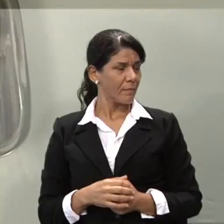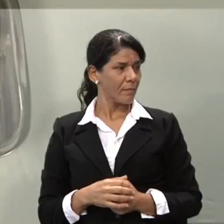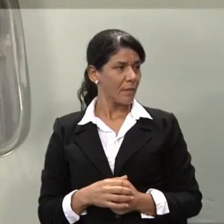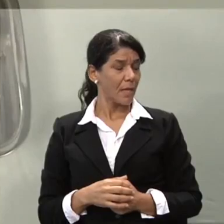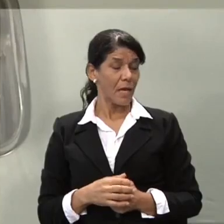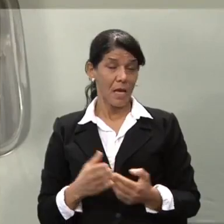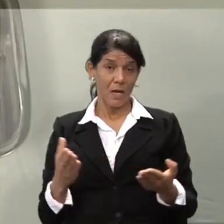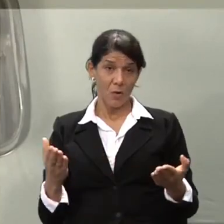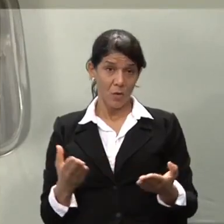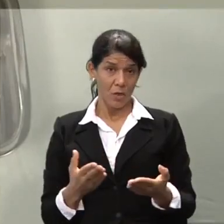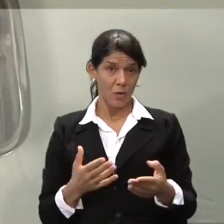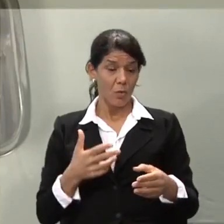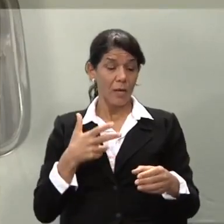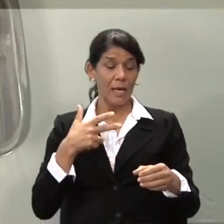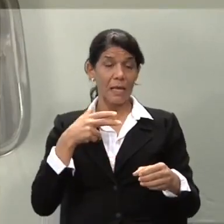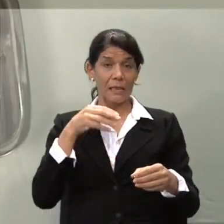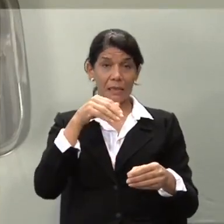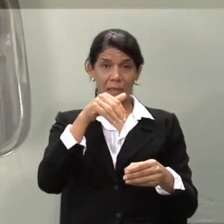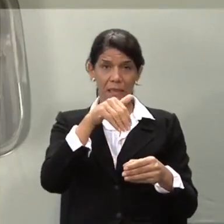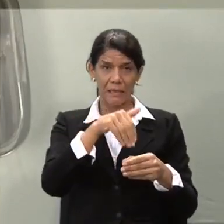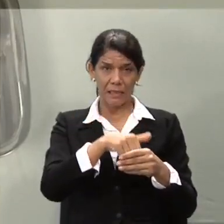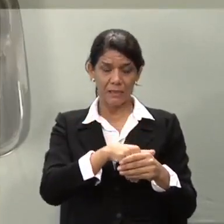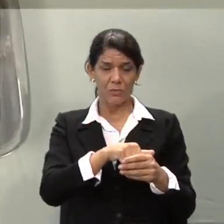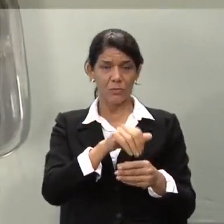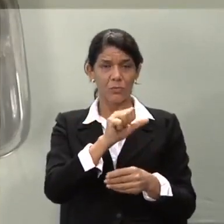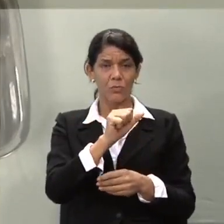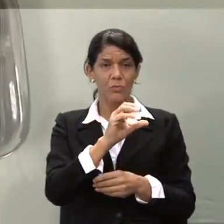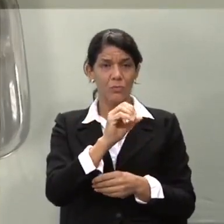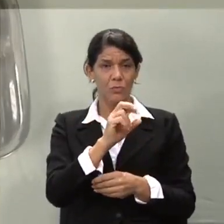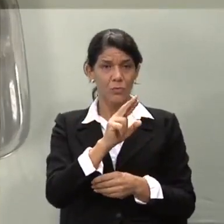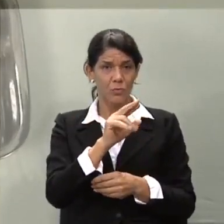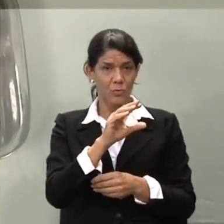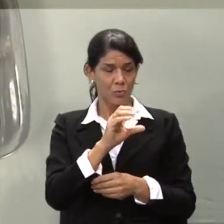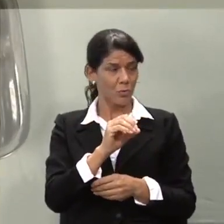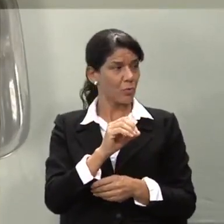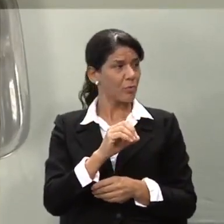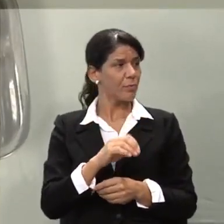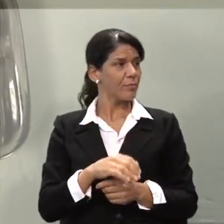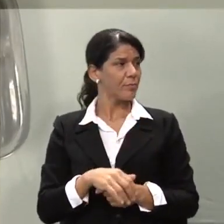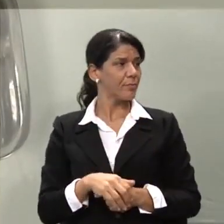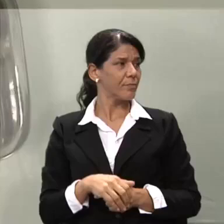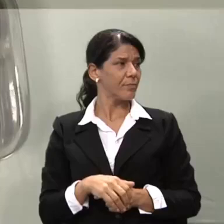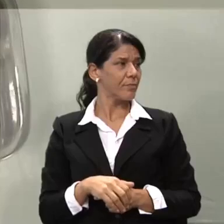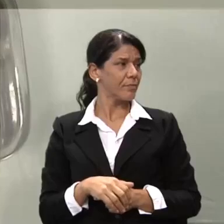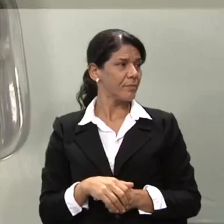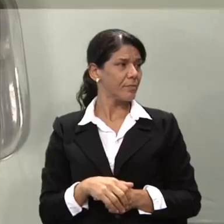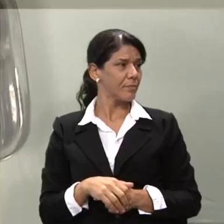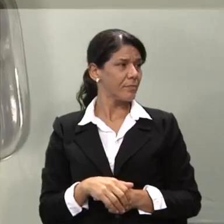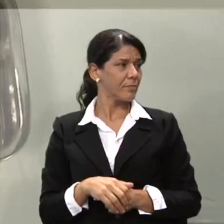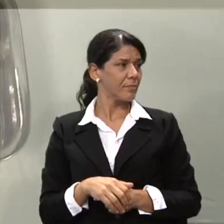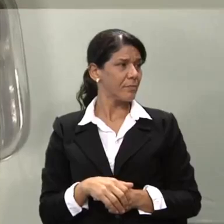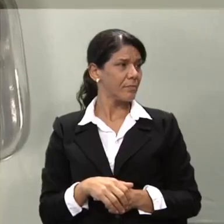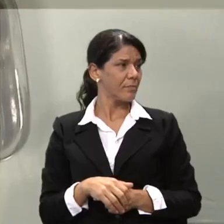no soro, considerando que a capacidade total dessa seringa é de 20 ml.